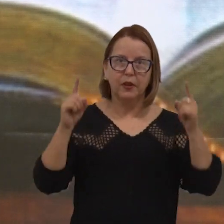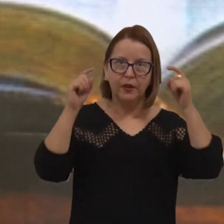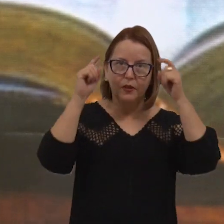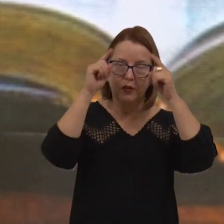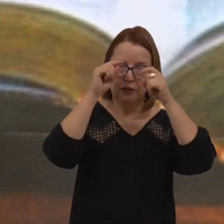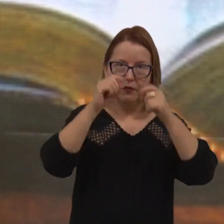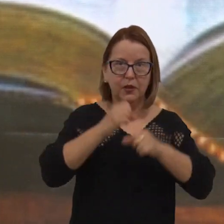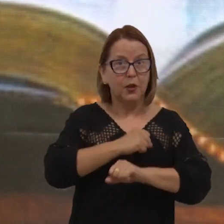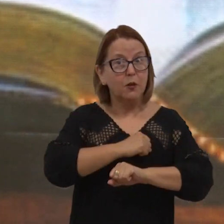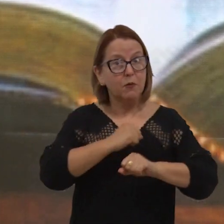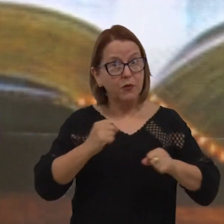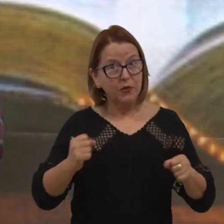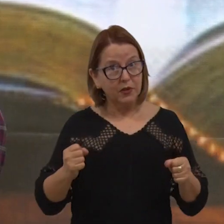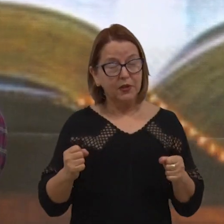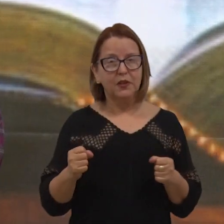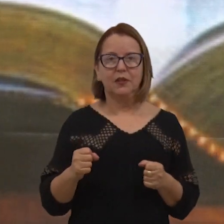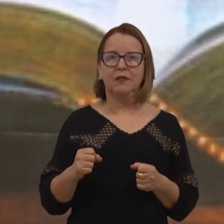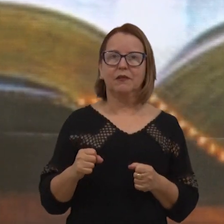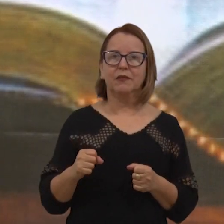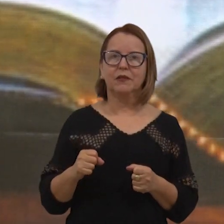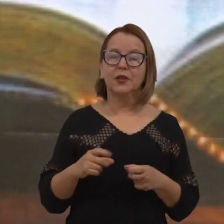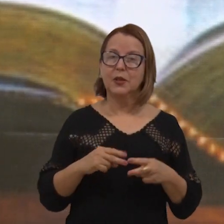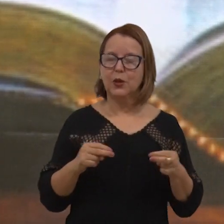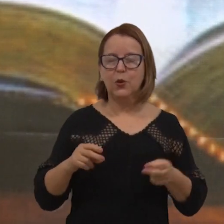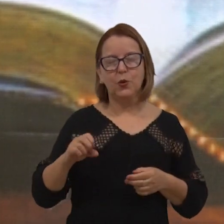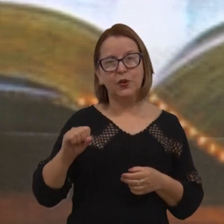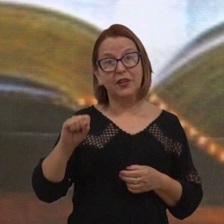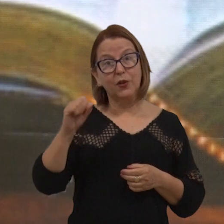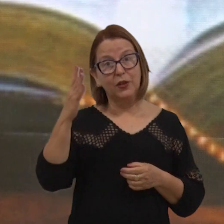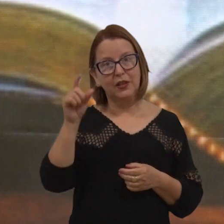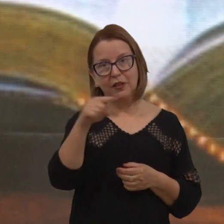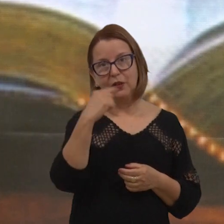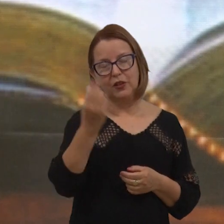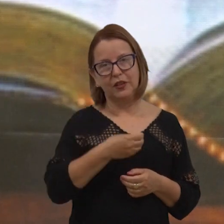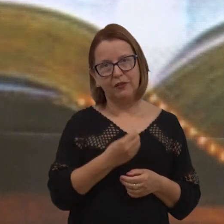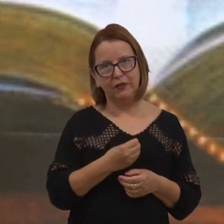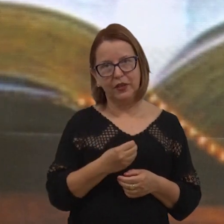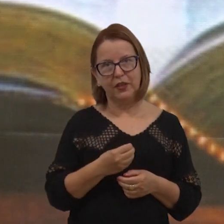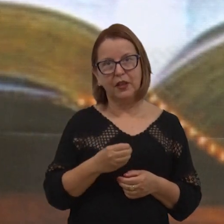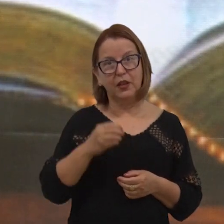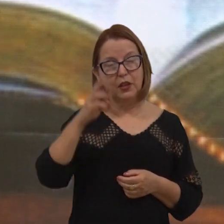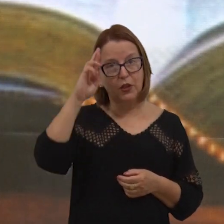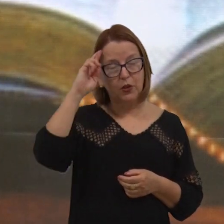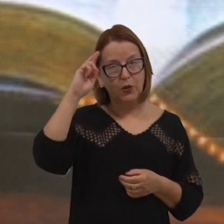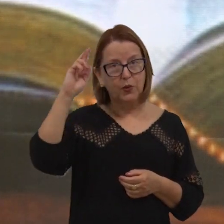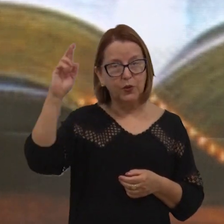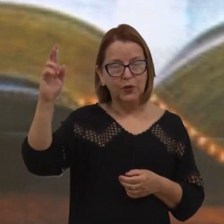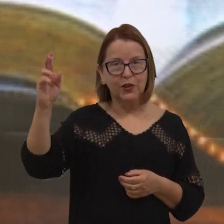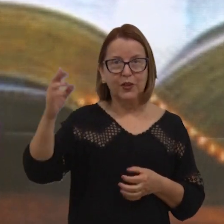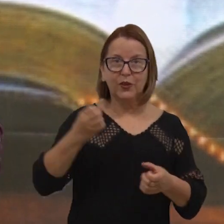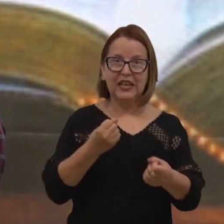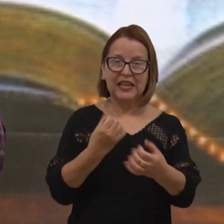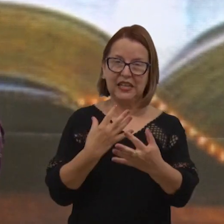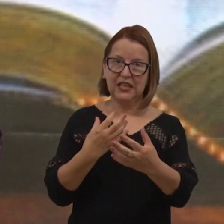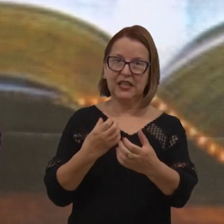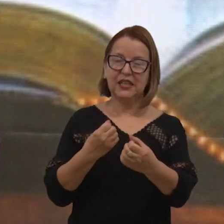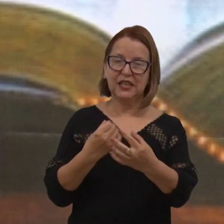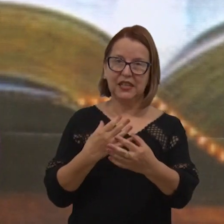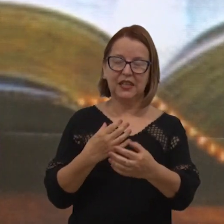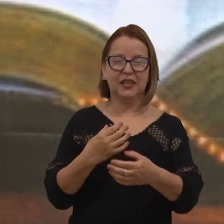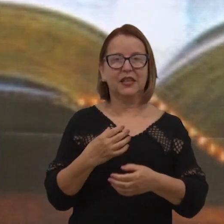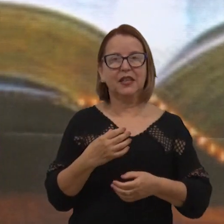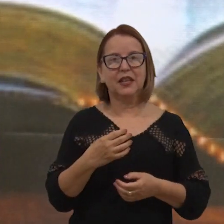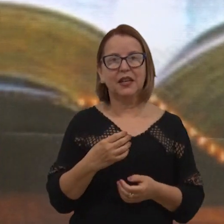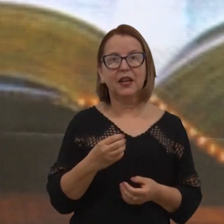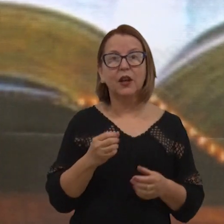são detalhes, são coisas que acontecem na nossa vida, que é o Senhor que vai trabalhar com isso e vai mexer com